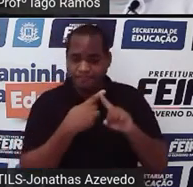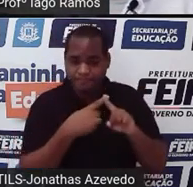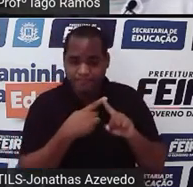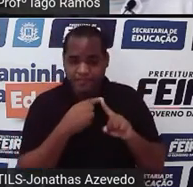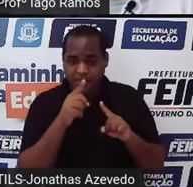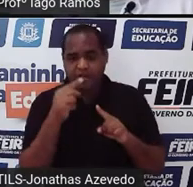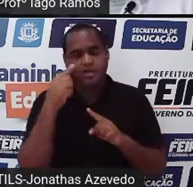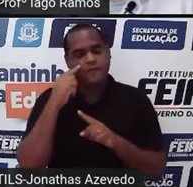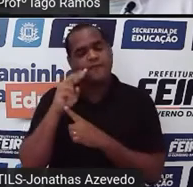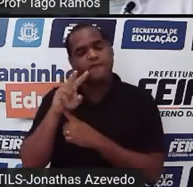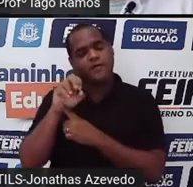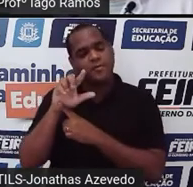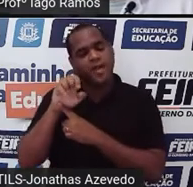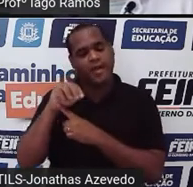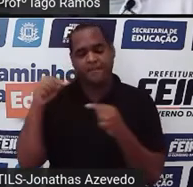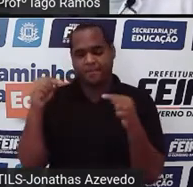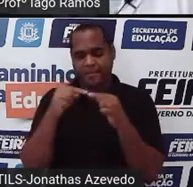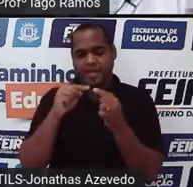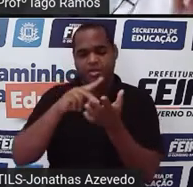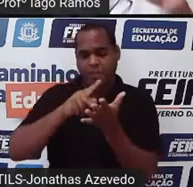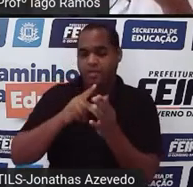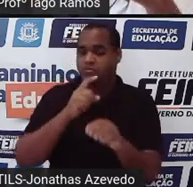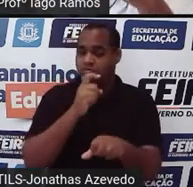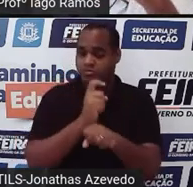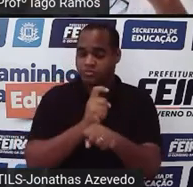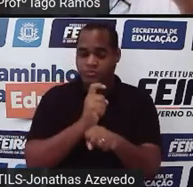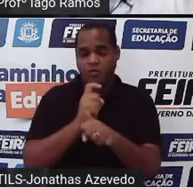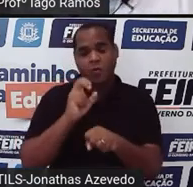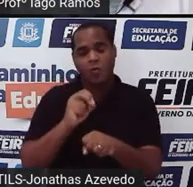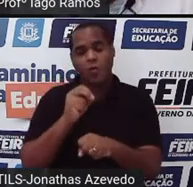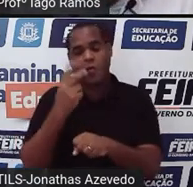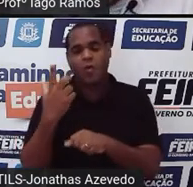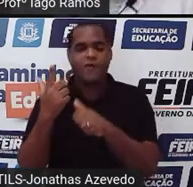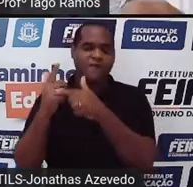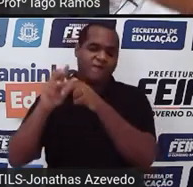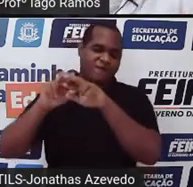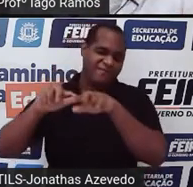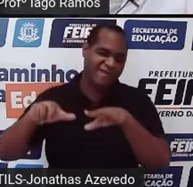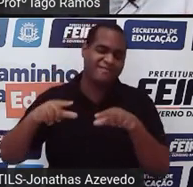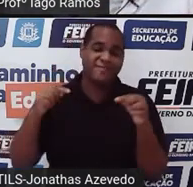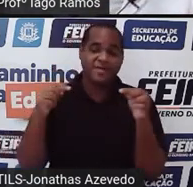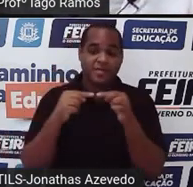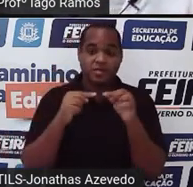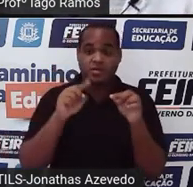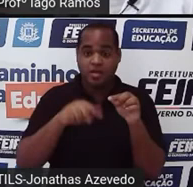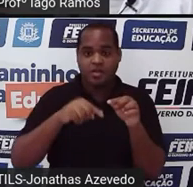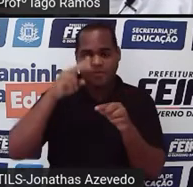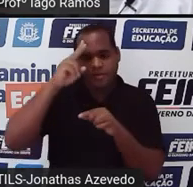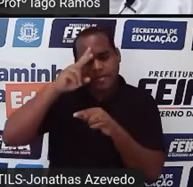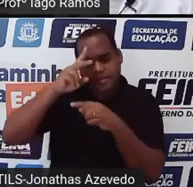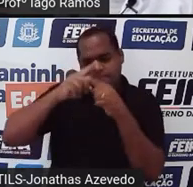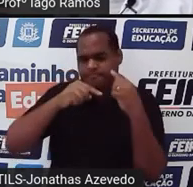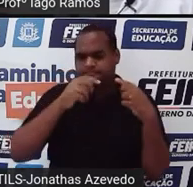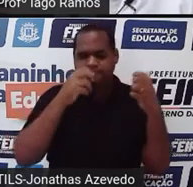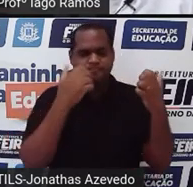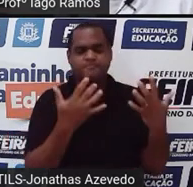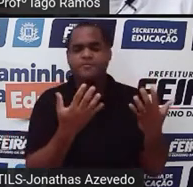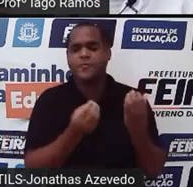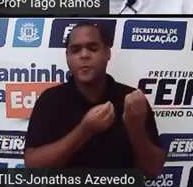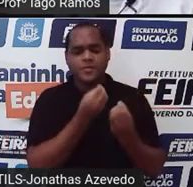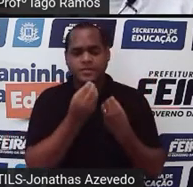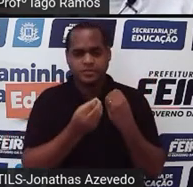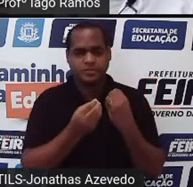medida para sólidos geométricos ou coisas no mundo real e lembrem esse sólidos né